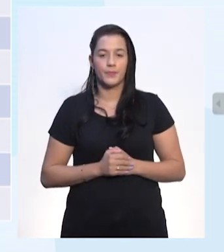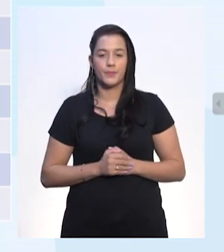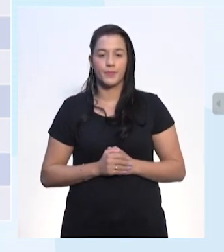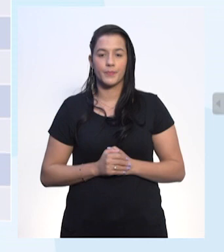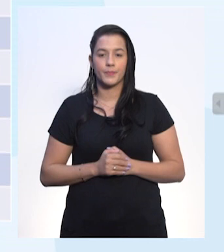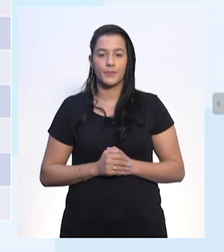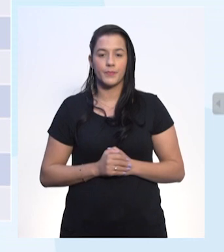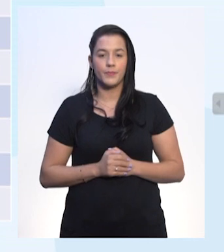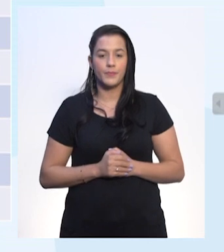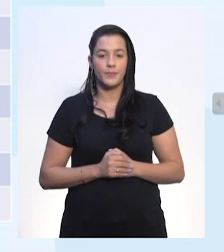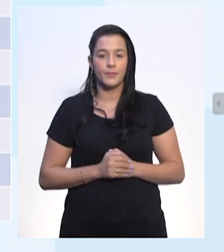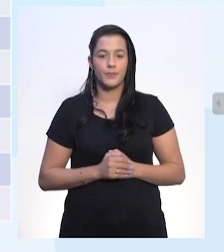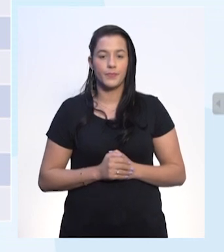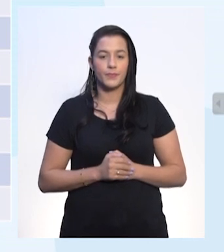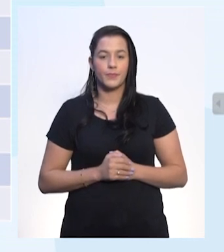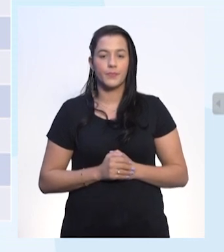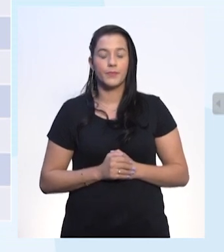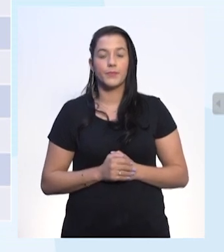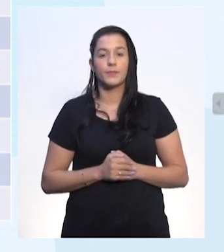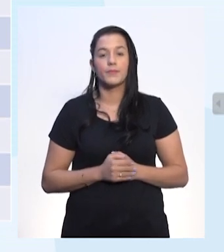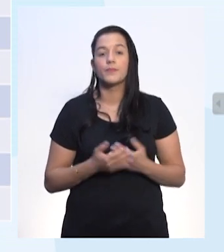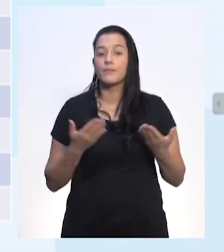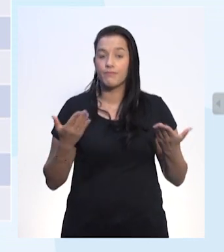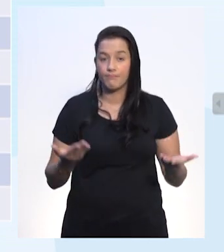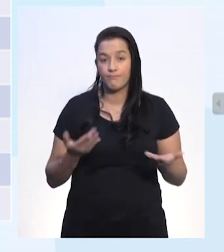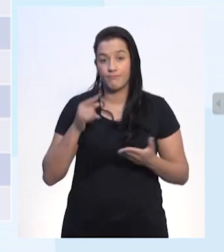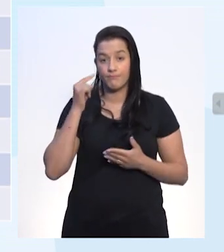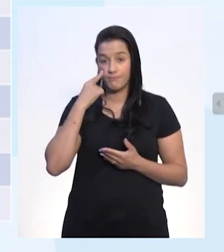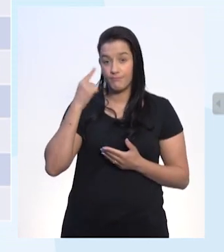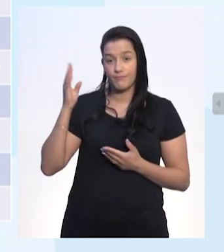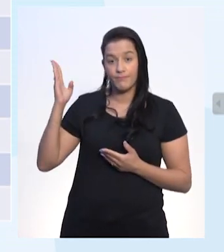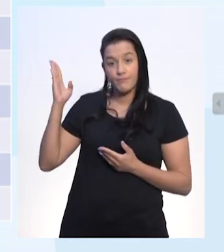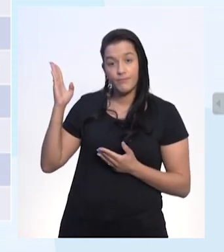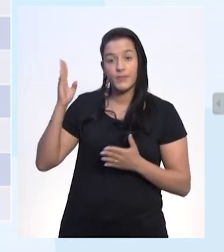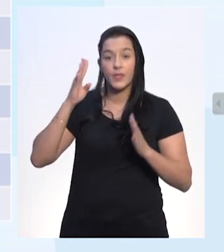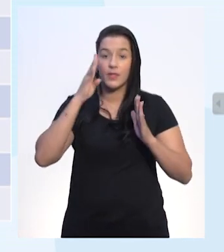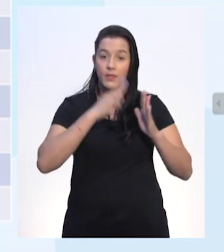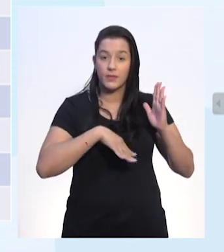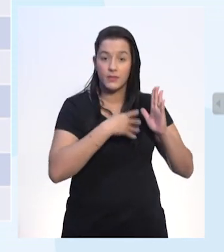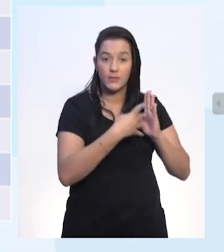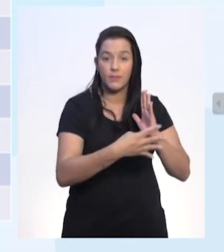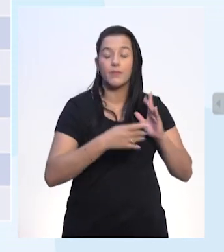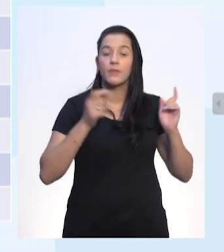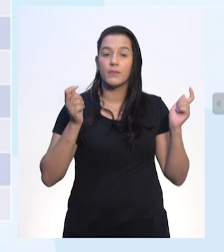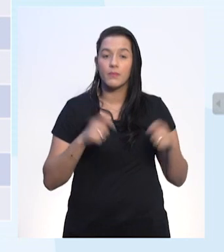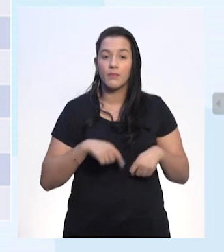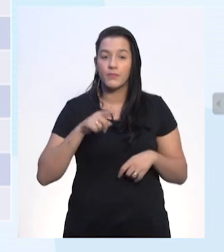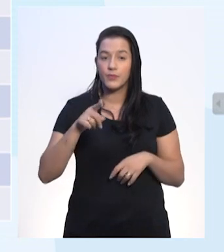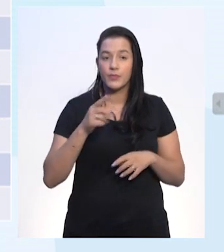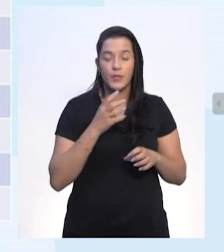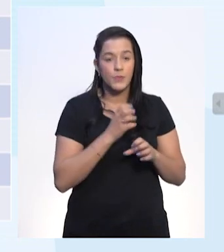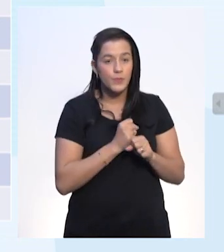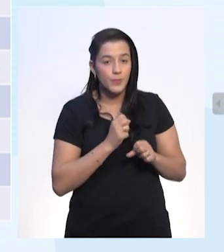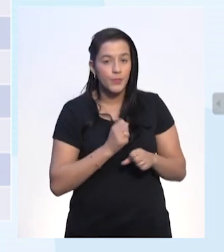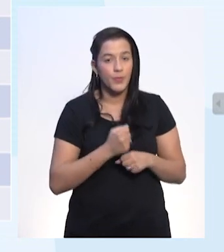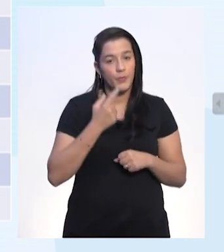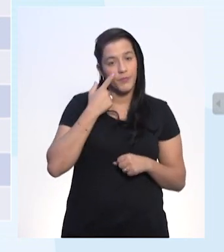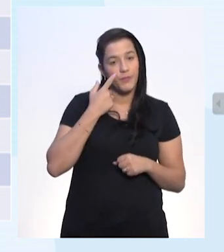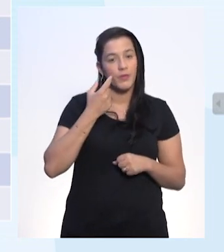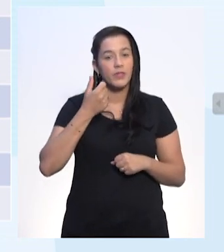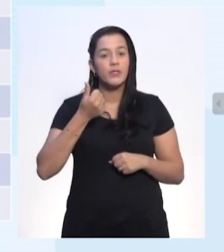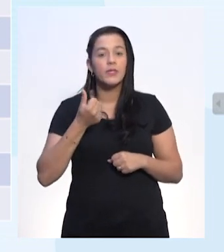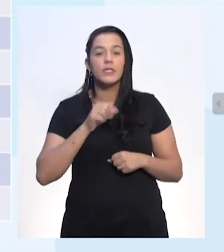Com essa tabela, nós poderíamos também fazer uma tabulação, tá? Aqui no sim ou